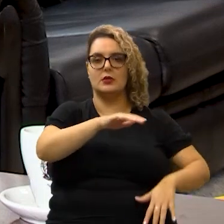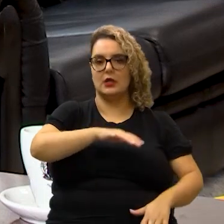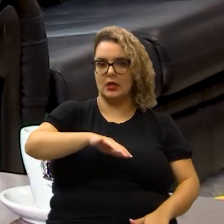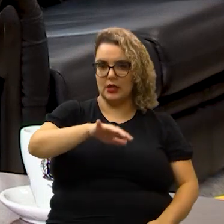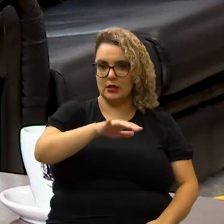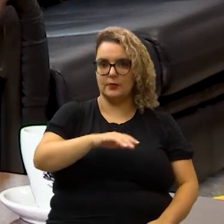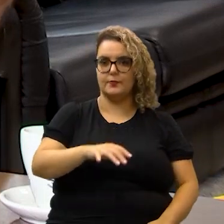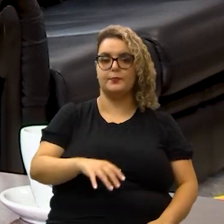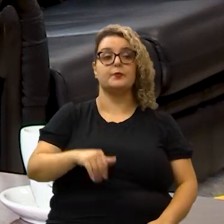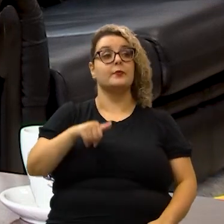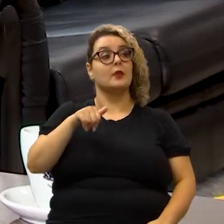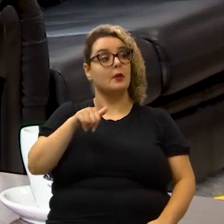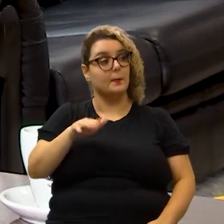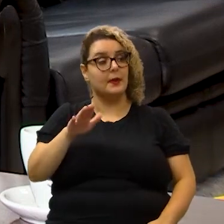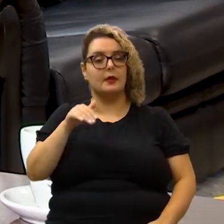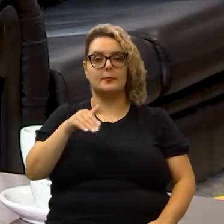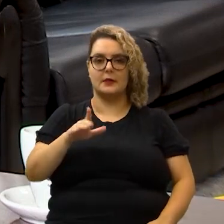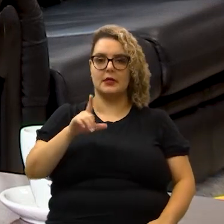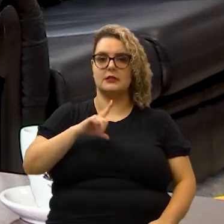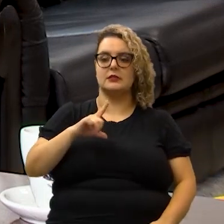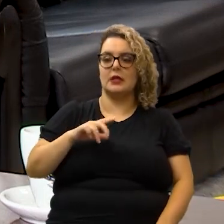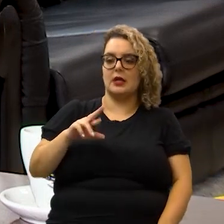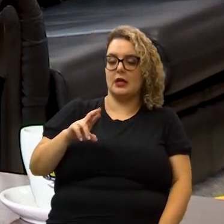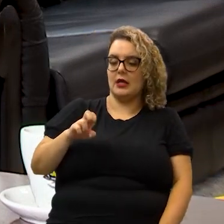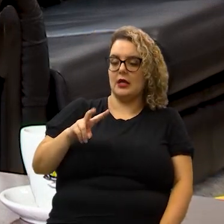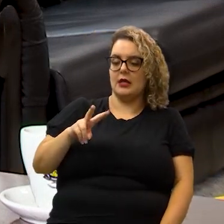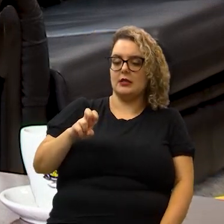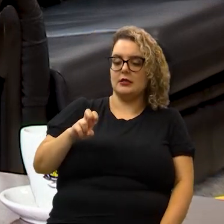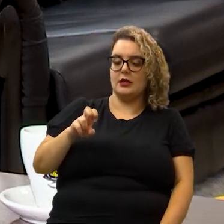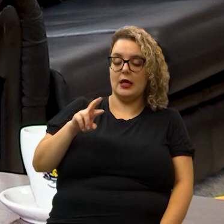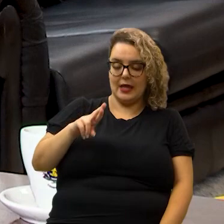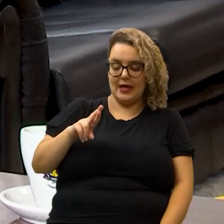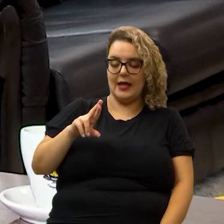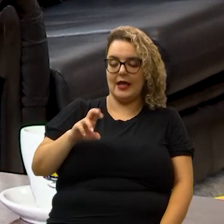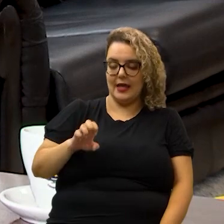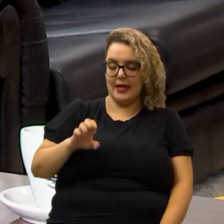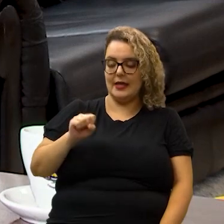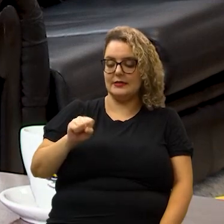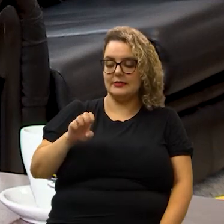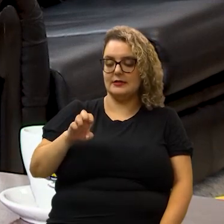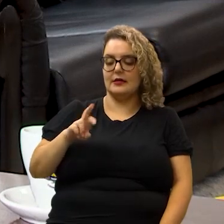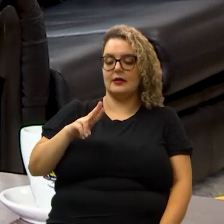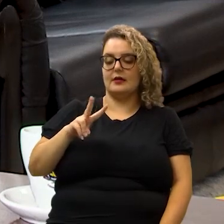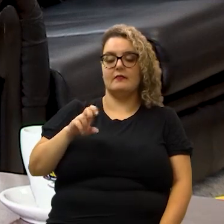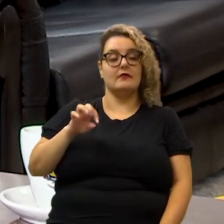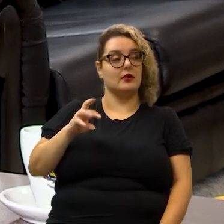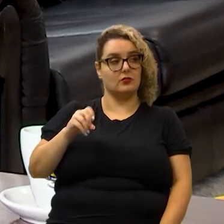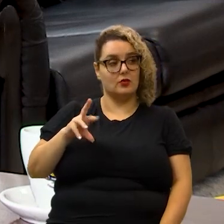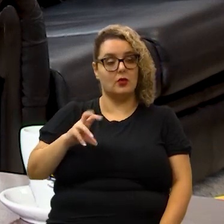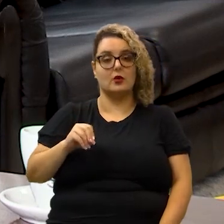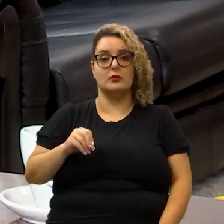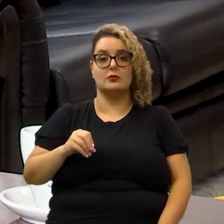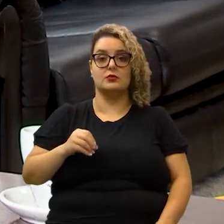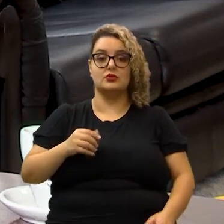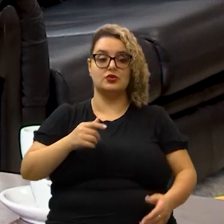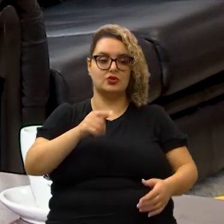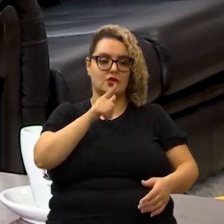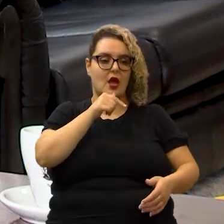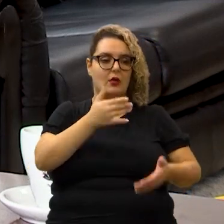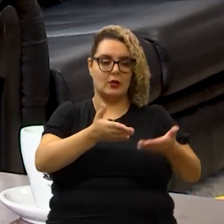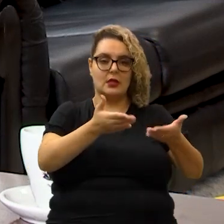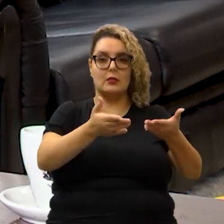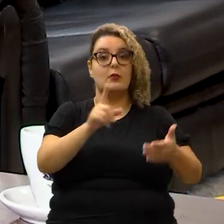vez mais você ter reservatórios de água já tratado é importante para qualquer emergência. Então isso é importante, é